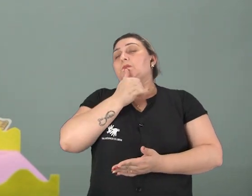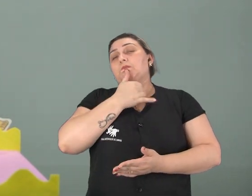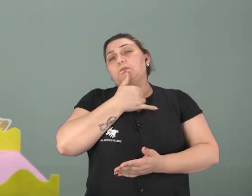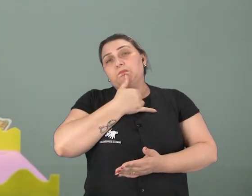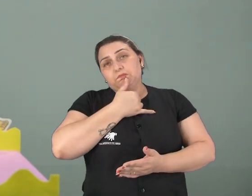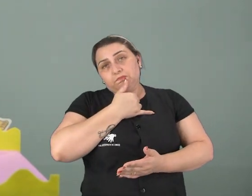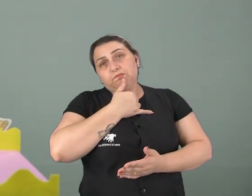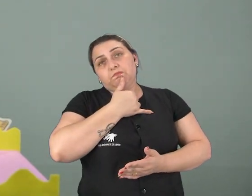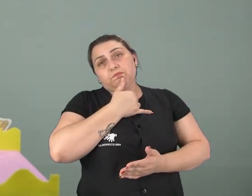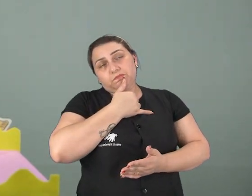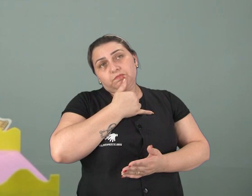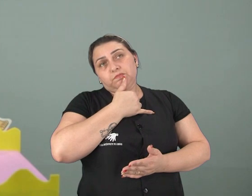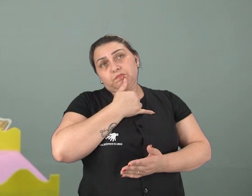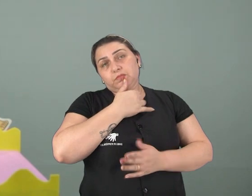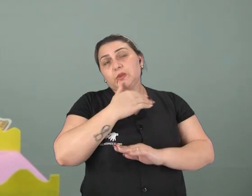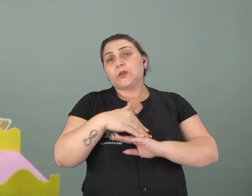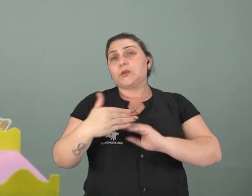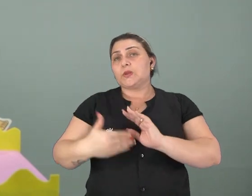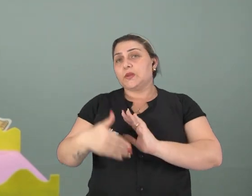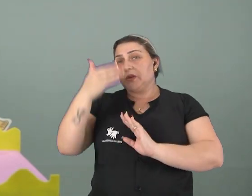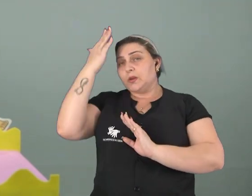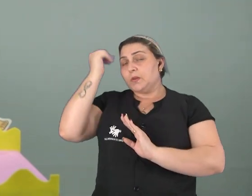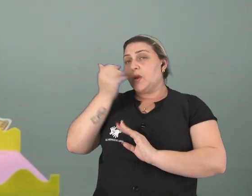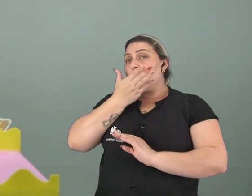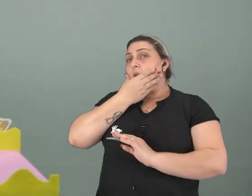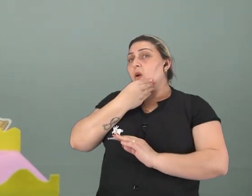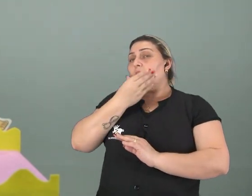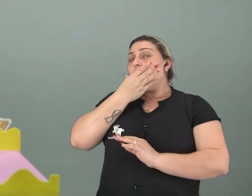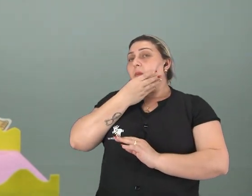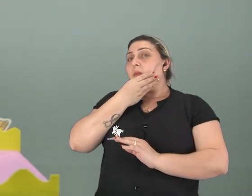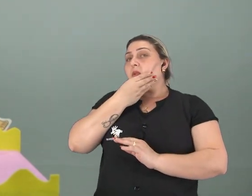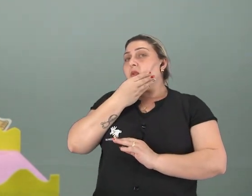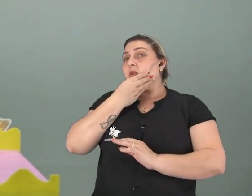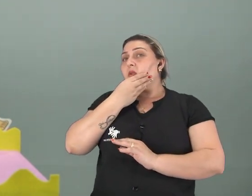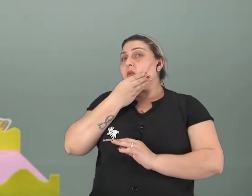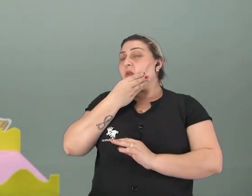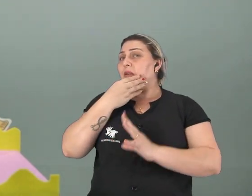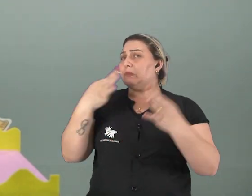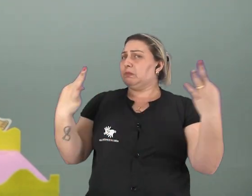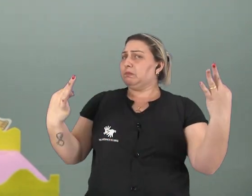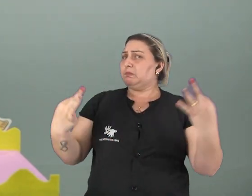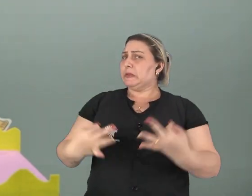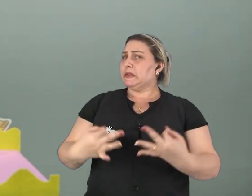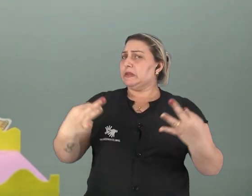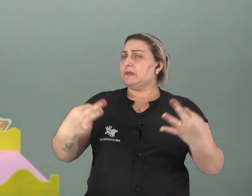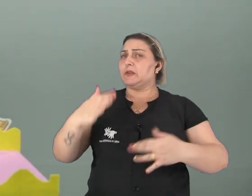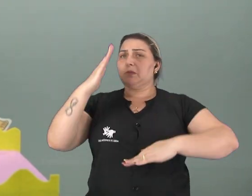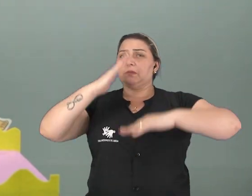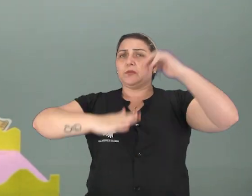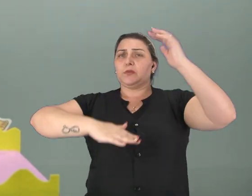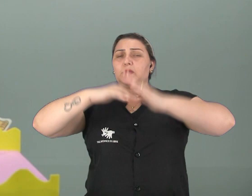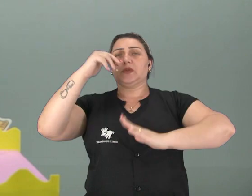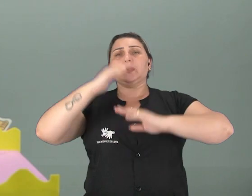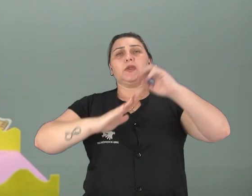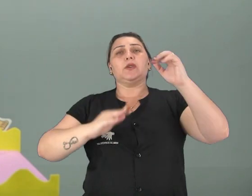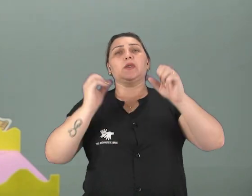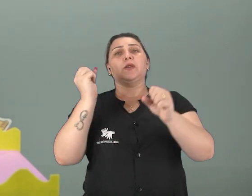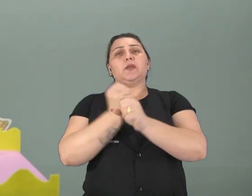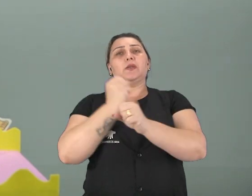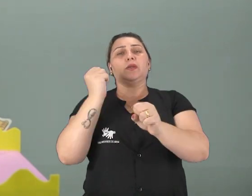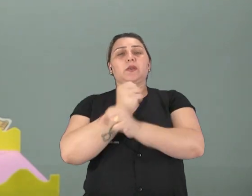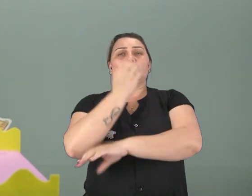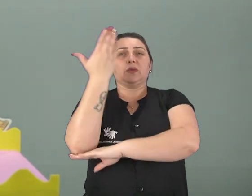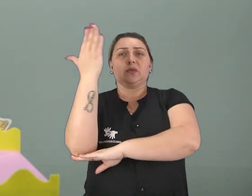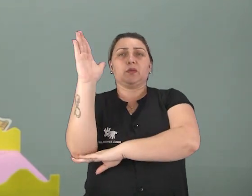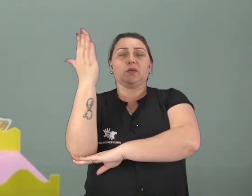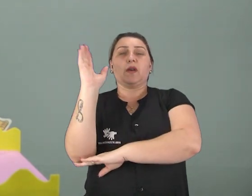triste. Afinal, todos iam saber que o carpinteiro não era mais um excelente carpinteiro. Afinal, fez uma cama